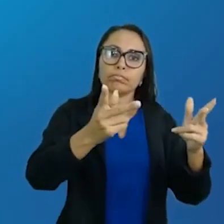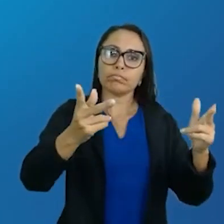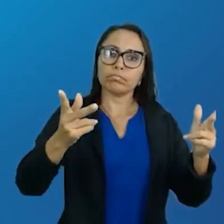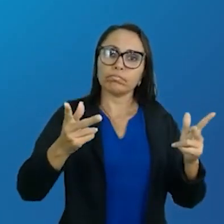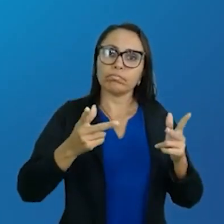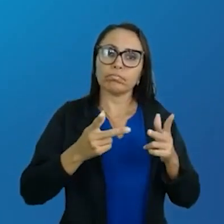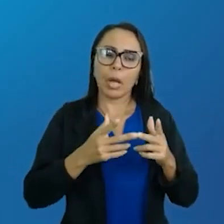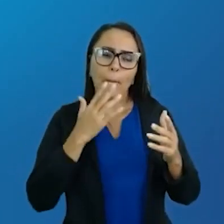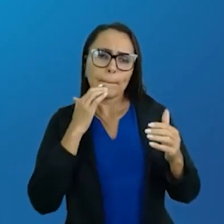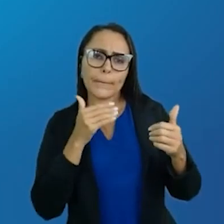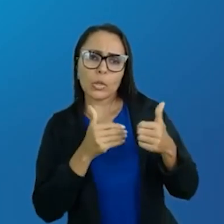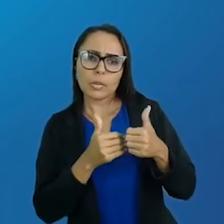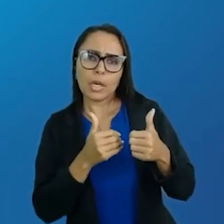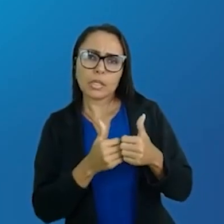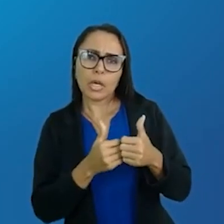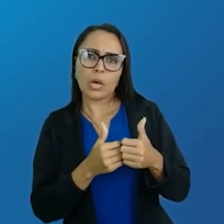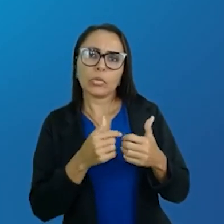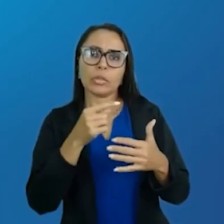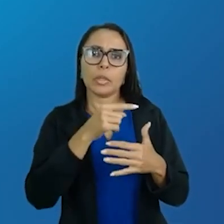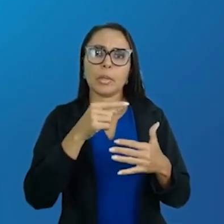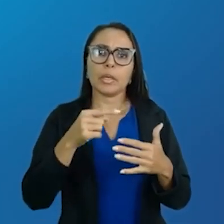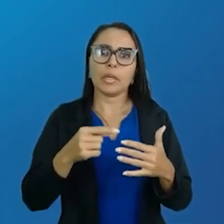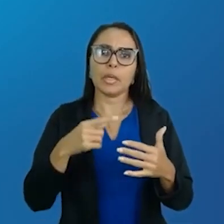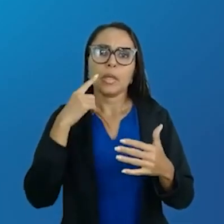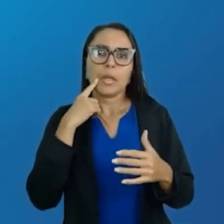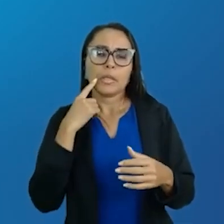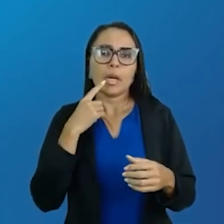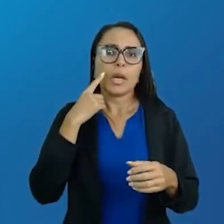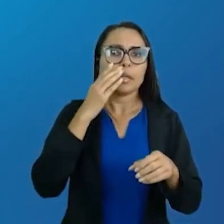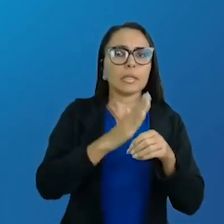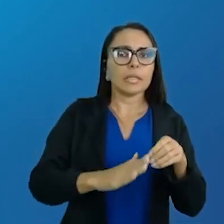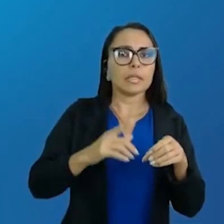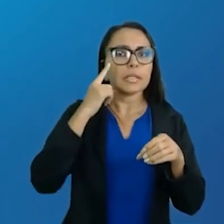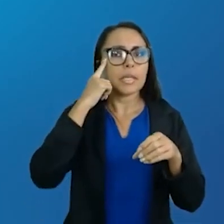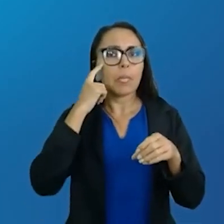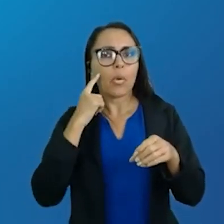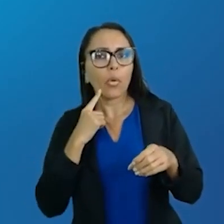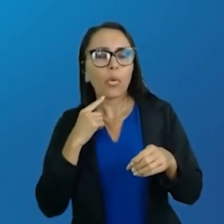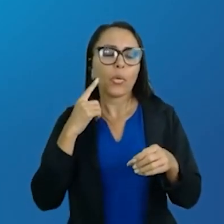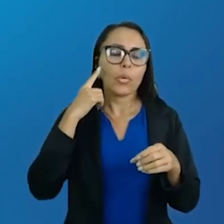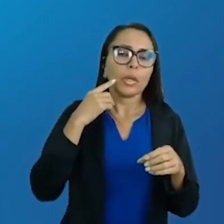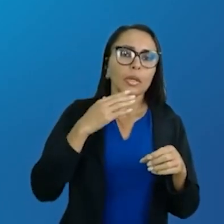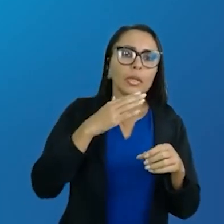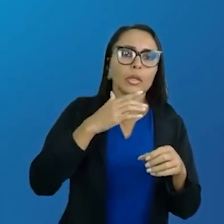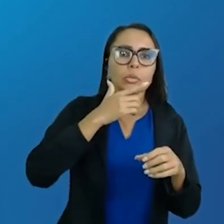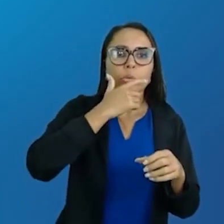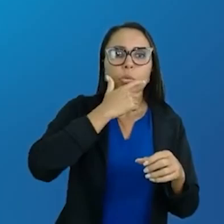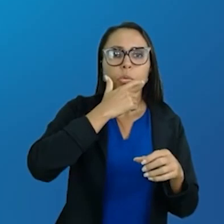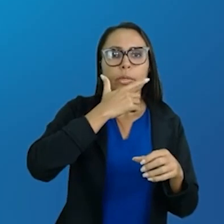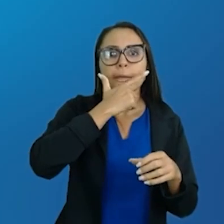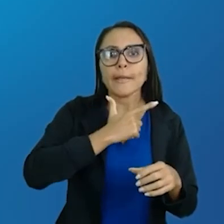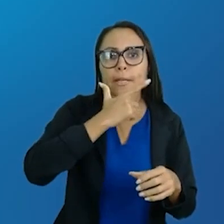uma proximidade de elementos, a proximidade lá da cebola, do pimentão, do queijo, enfim.